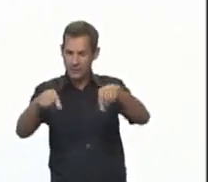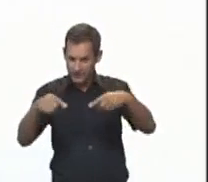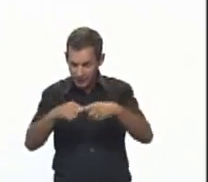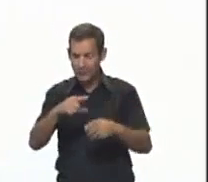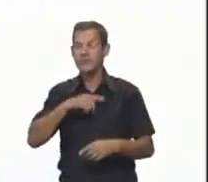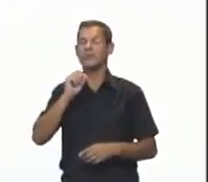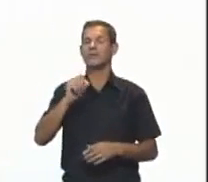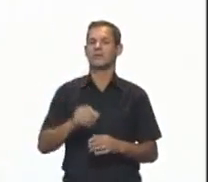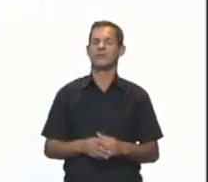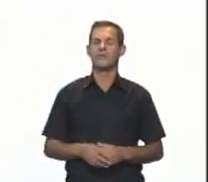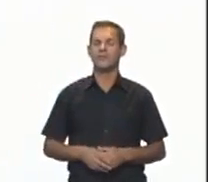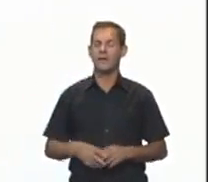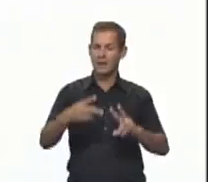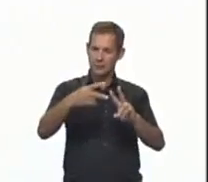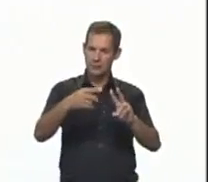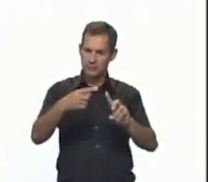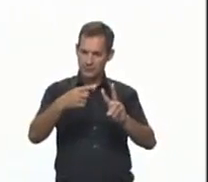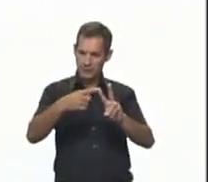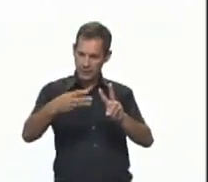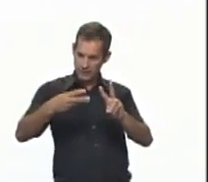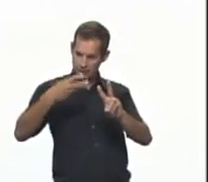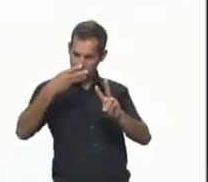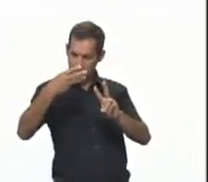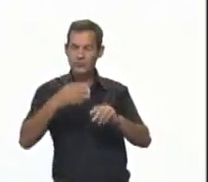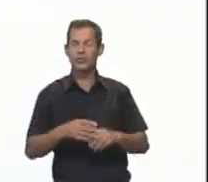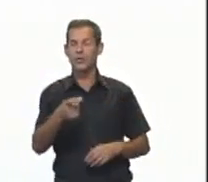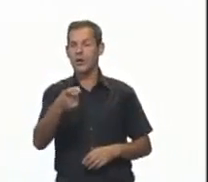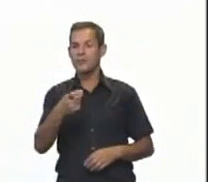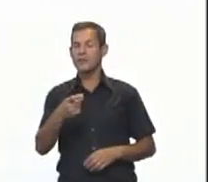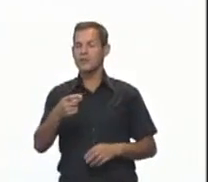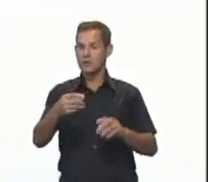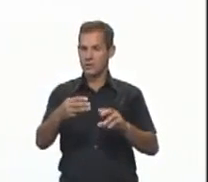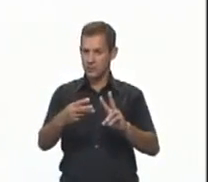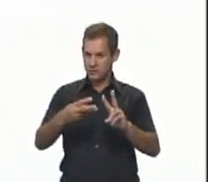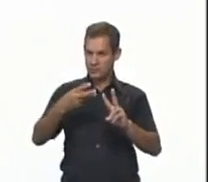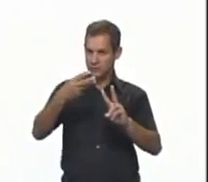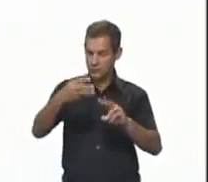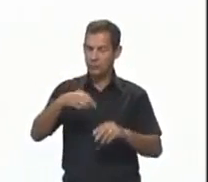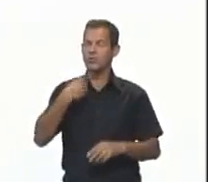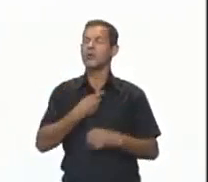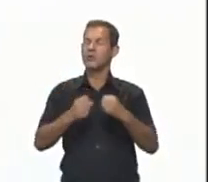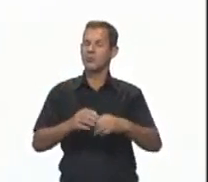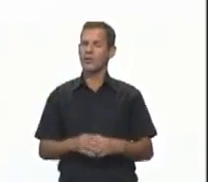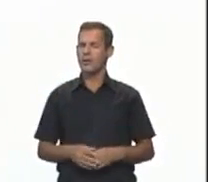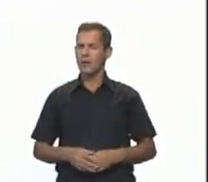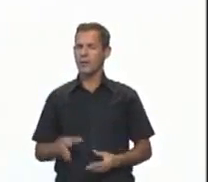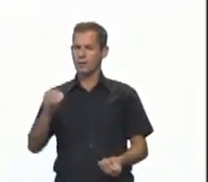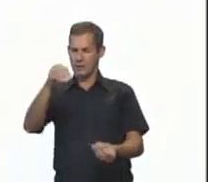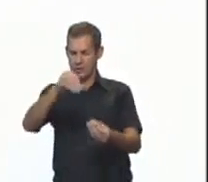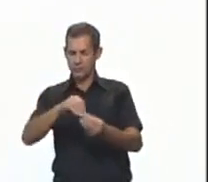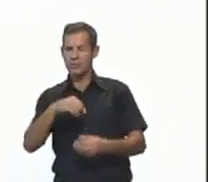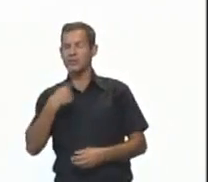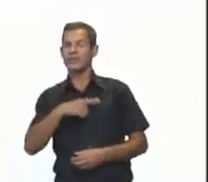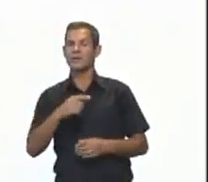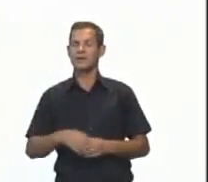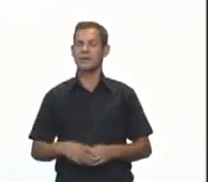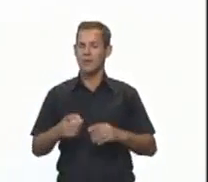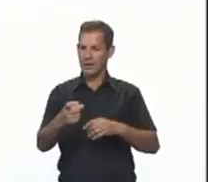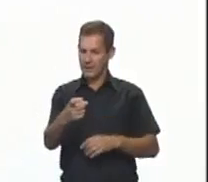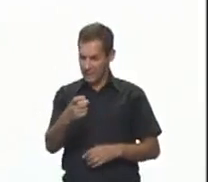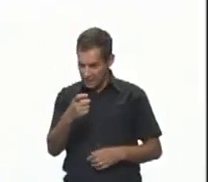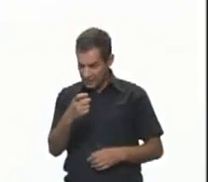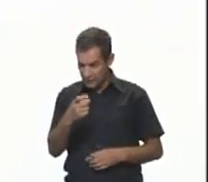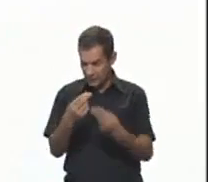vamos ter o seguinte, olha, raiz cúbica de x ao cubo. Nós podemos simplificar. Então, nós vamos ter